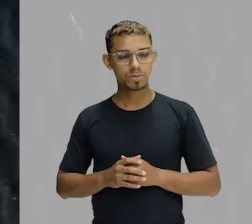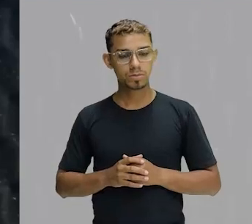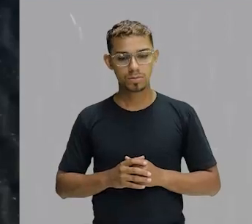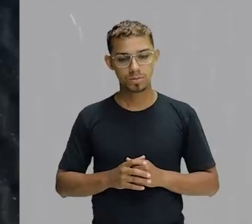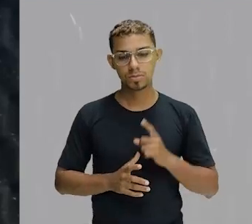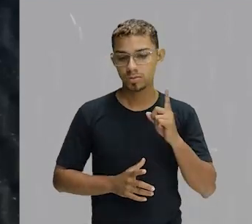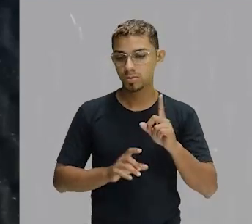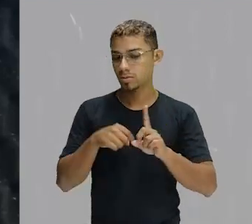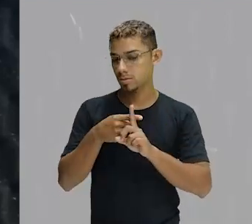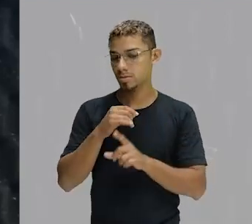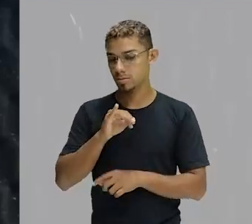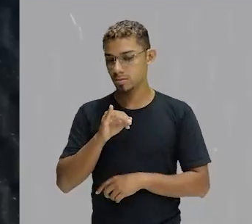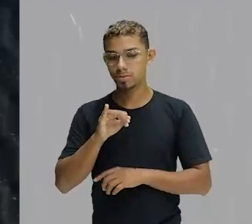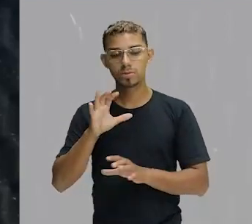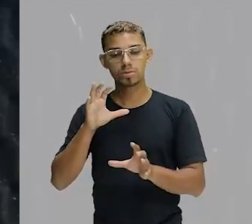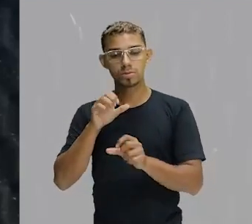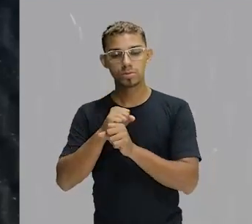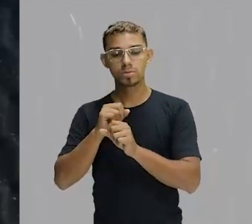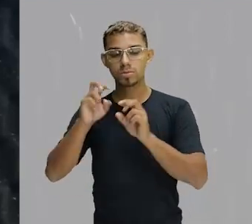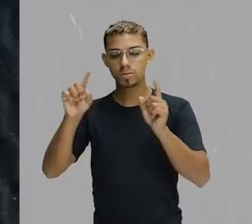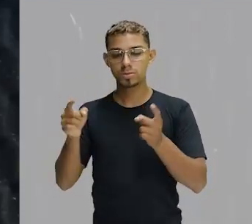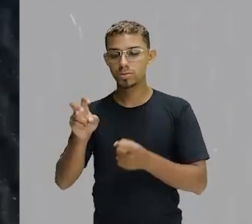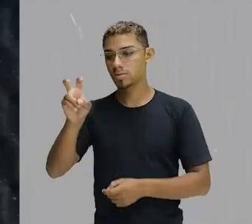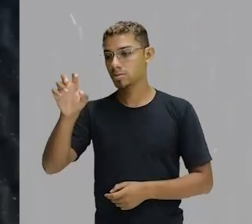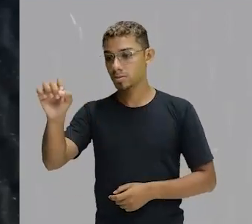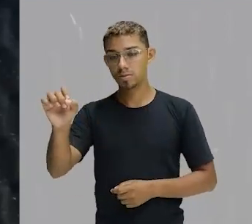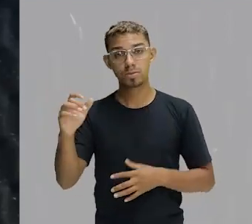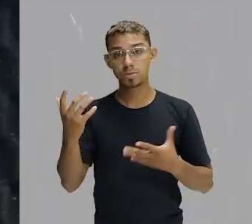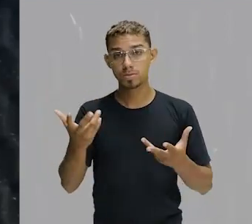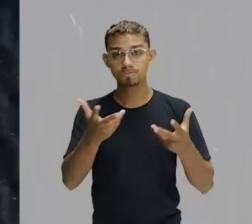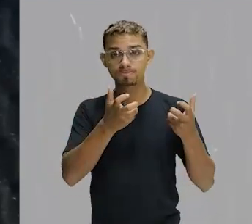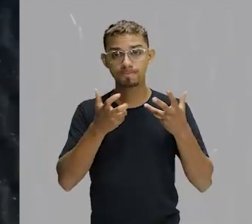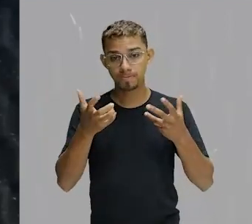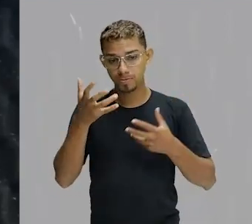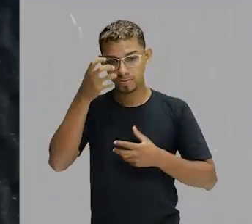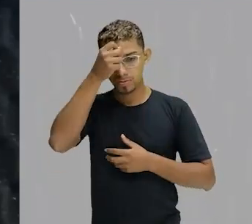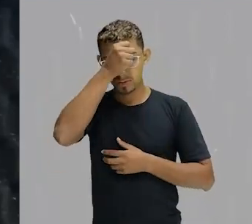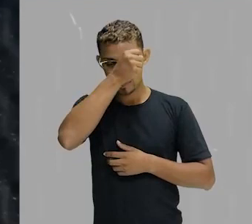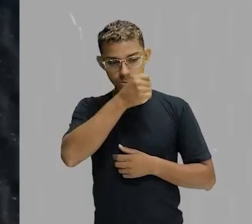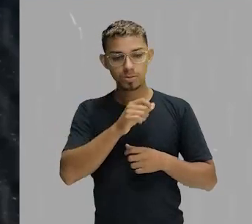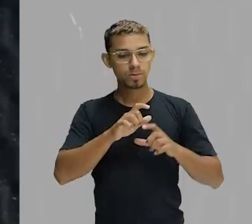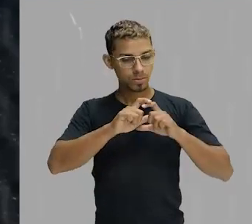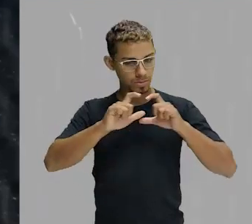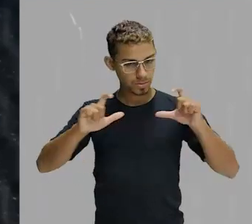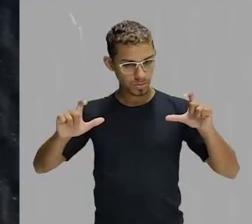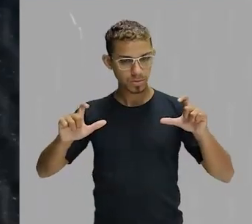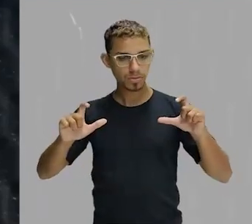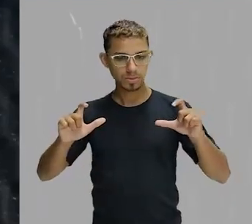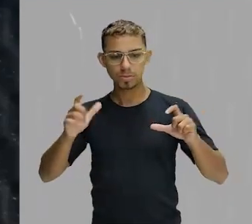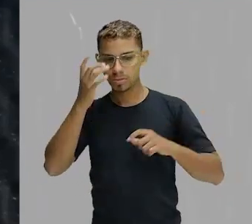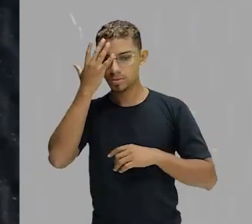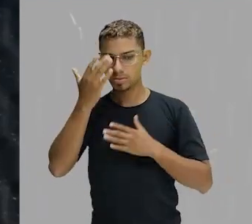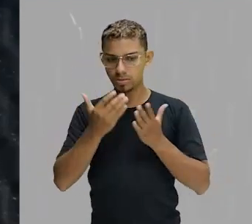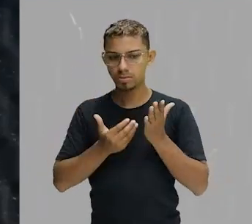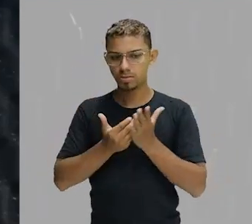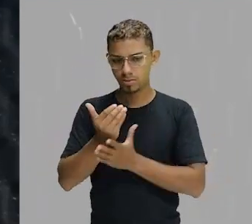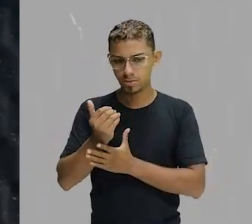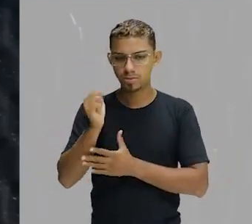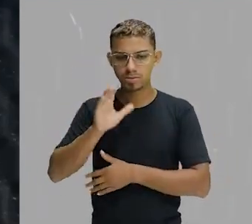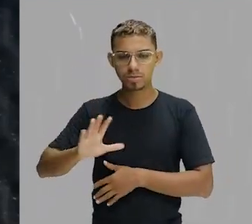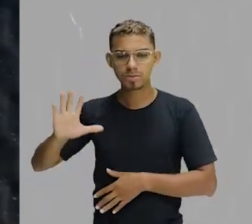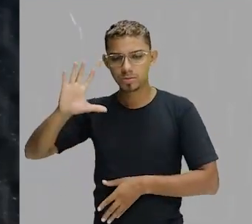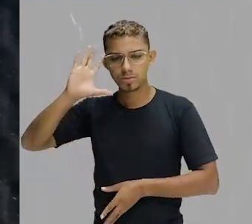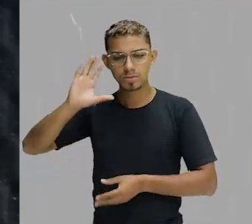mais I elevado a 50. Pronto, você já percebeu um padrão. E isso, para nós, já é o começo da